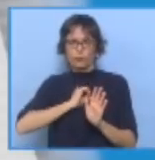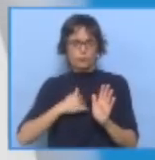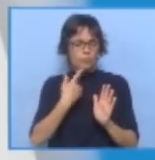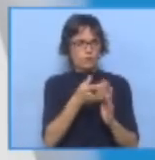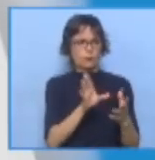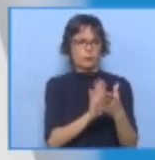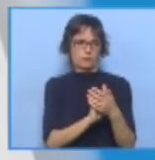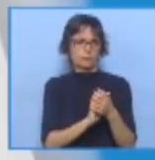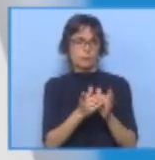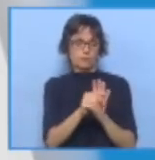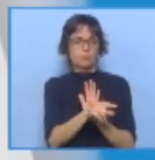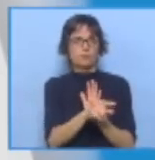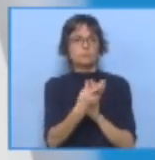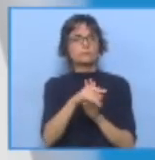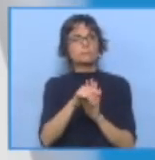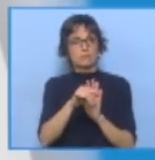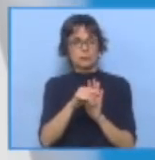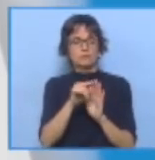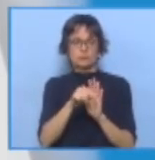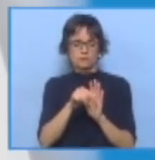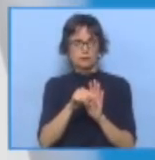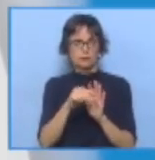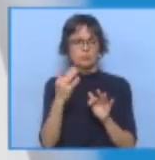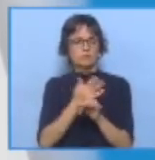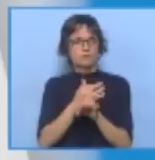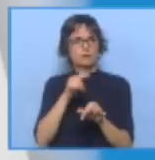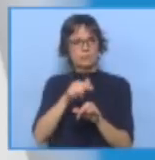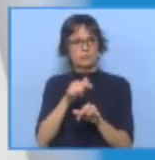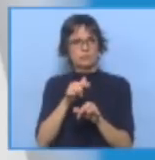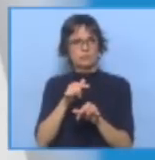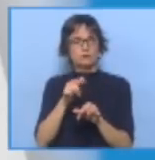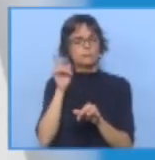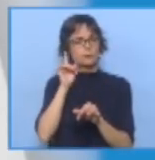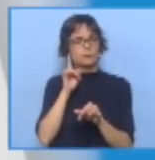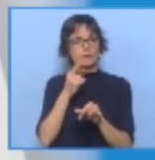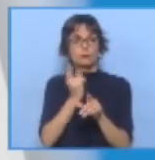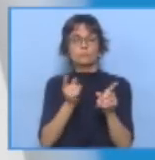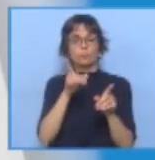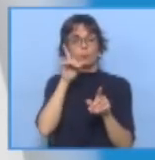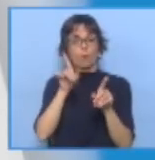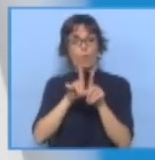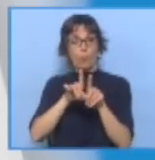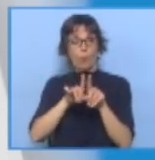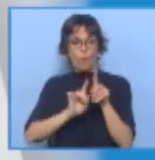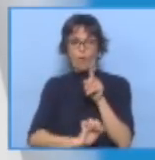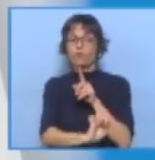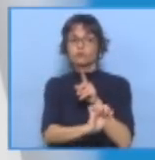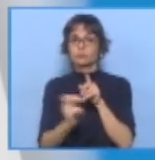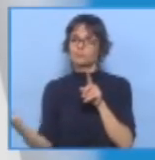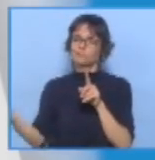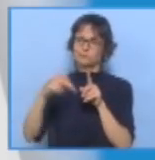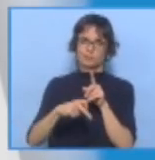alegrar-nos, porque este teu irmão estava morto e voltou à vida. Estava perdido e